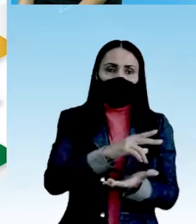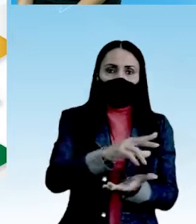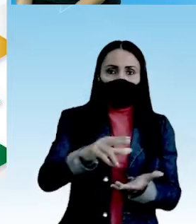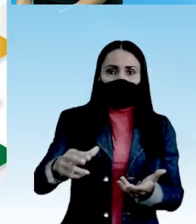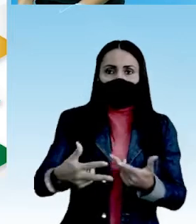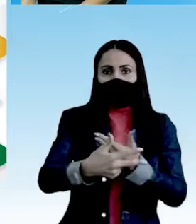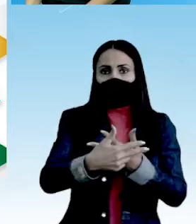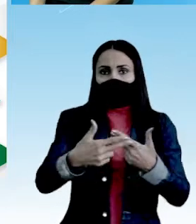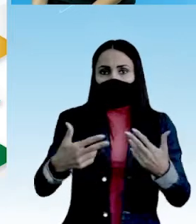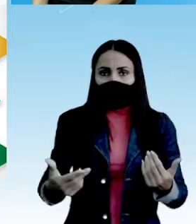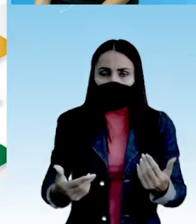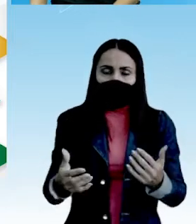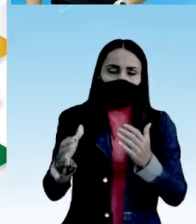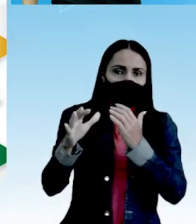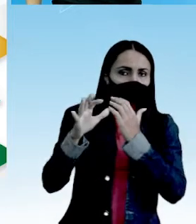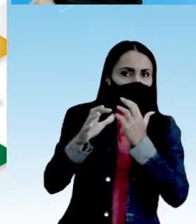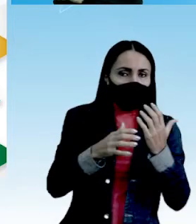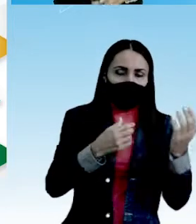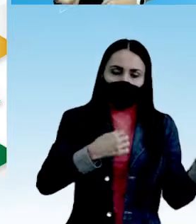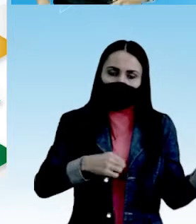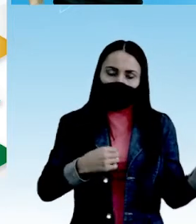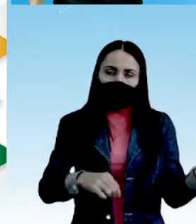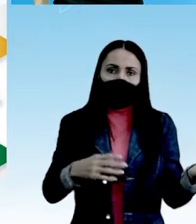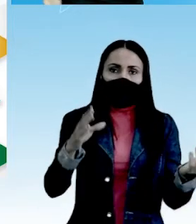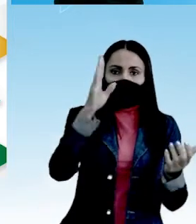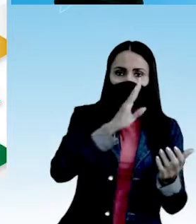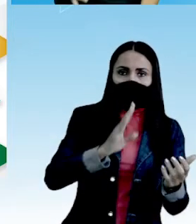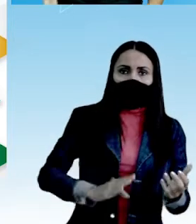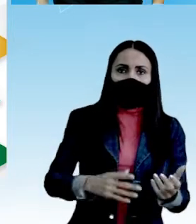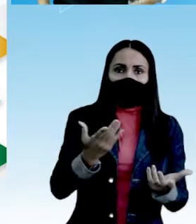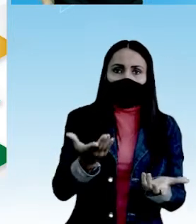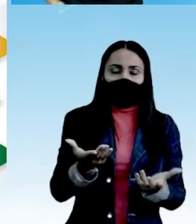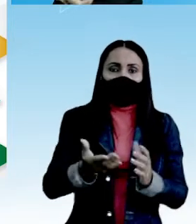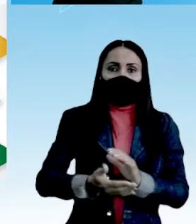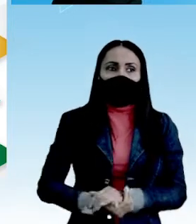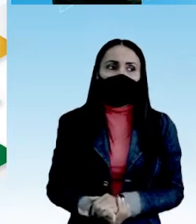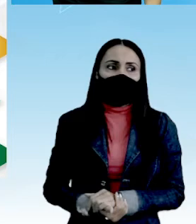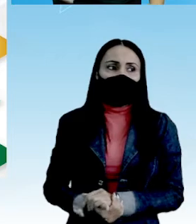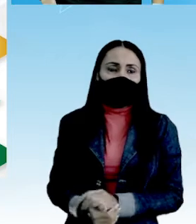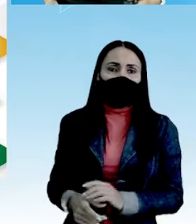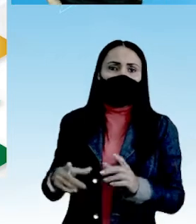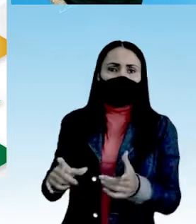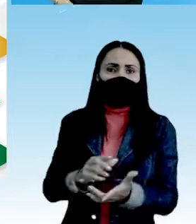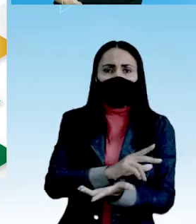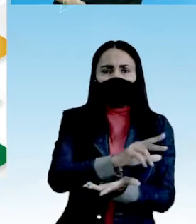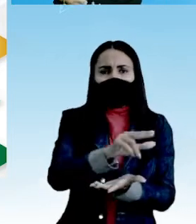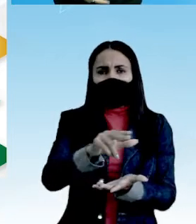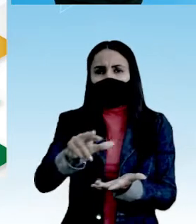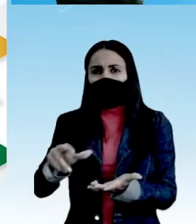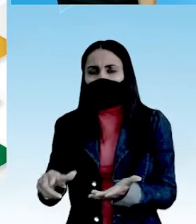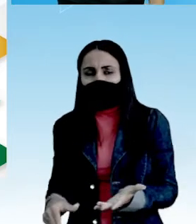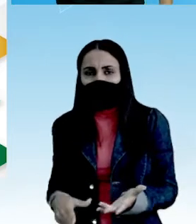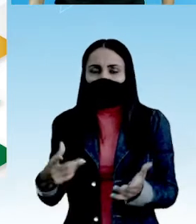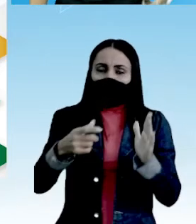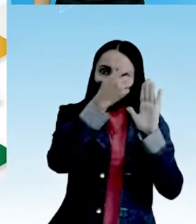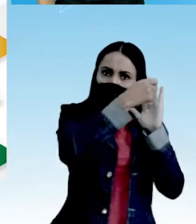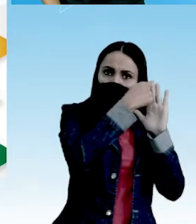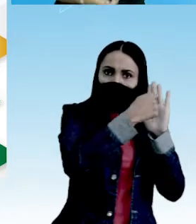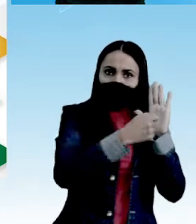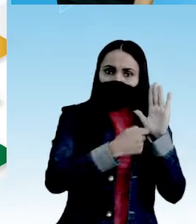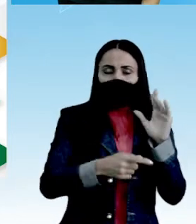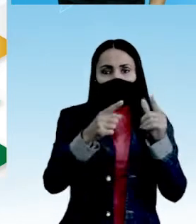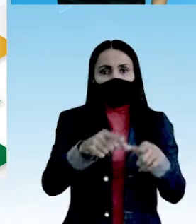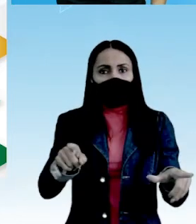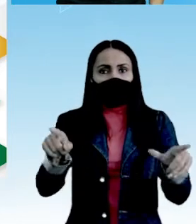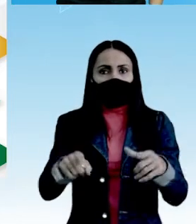brasileira. Realmente ela é tudo isso, tá, minha gente? Então ela canta, ela acompanha as músicas delas, ela toca vários instrumentos, ela escreve também, ela